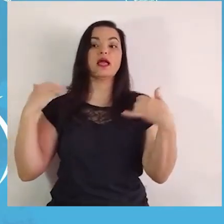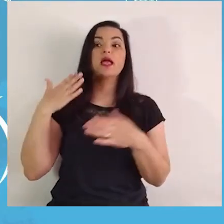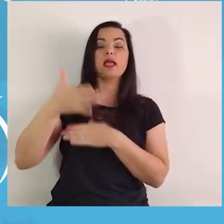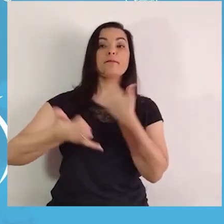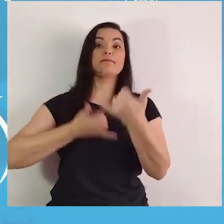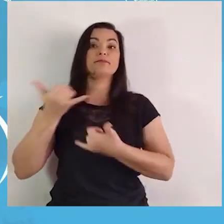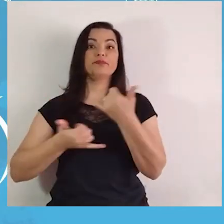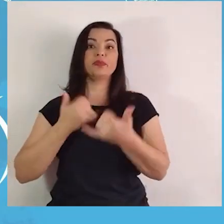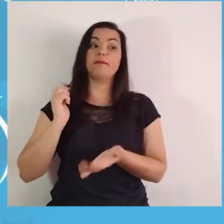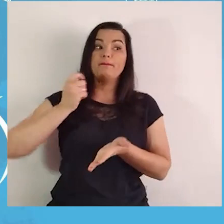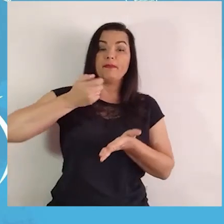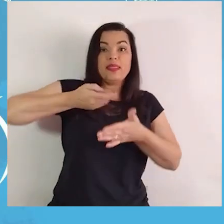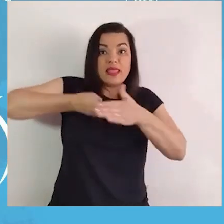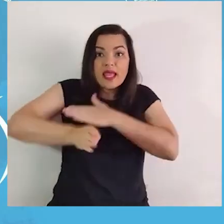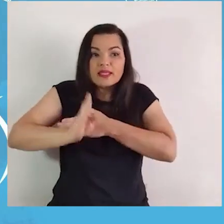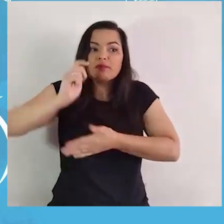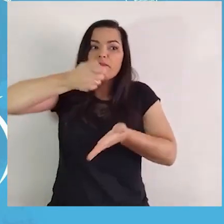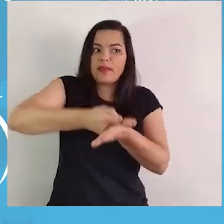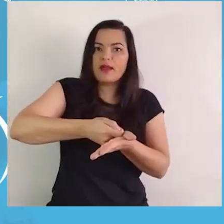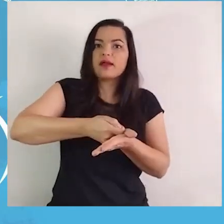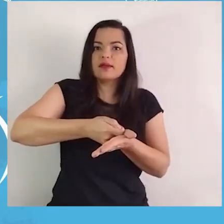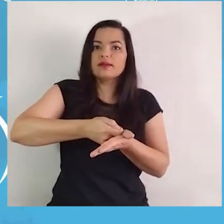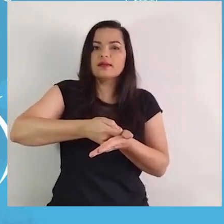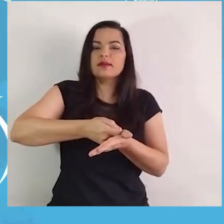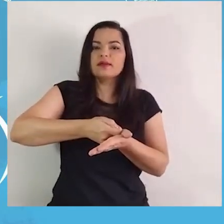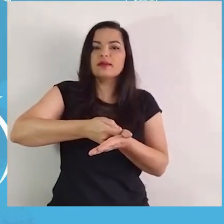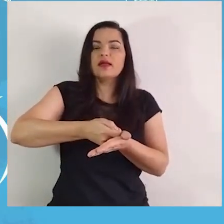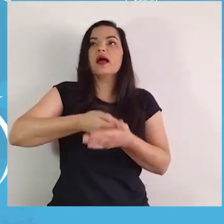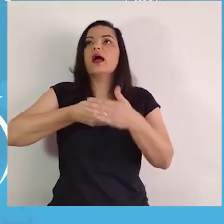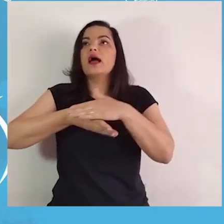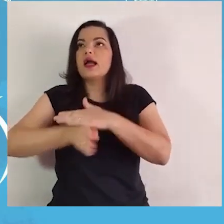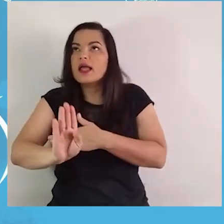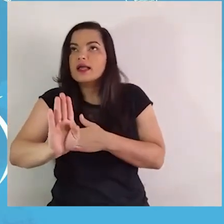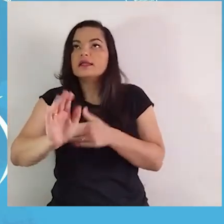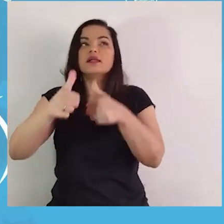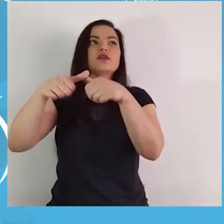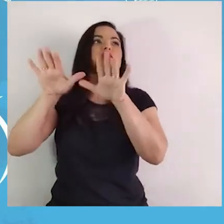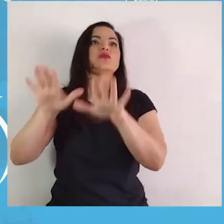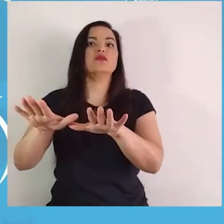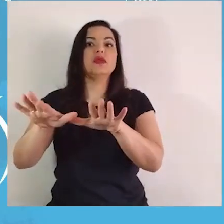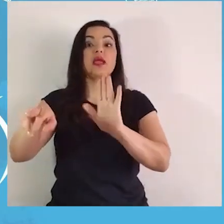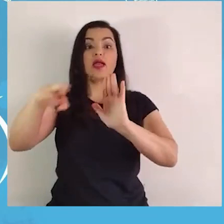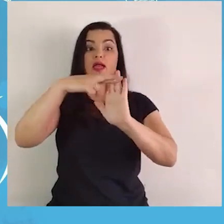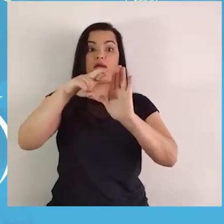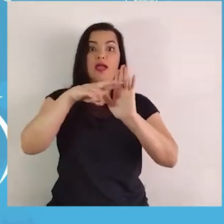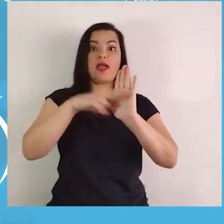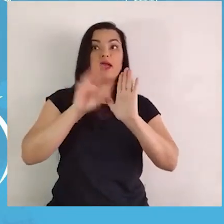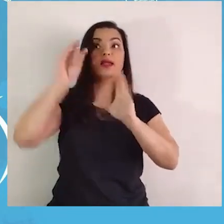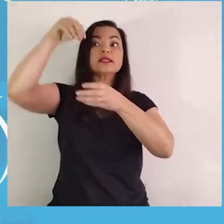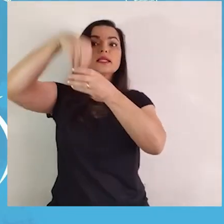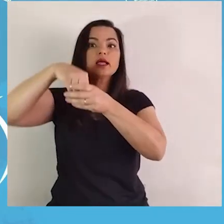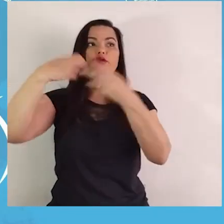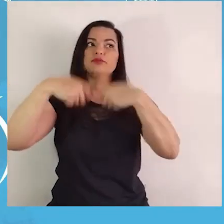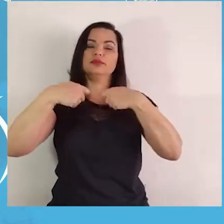para entrar. E se pagamos para entrar, ficamos sujeitos às regras do